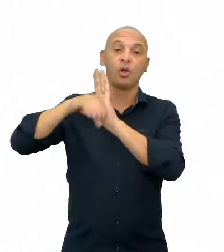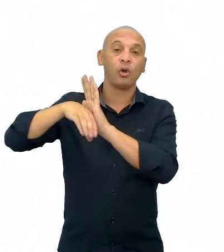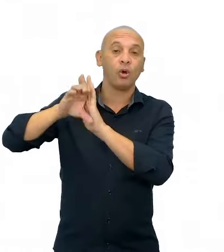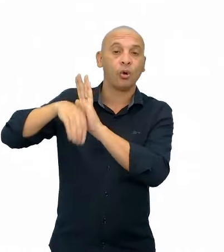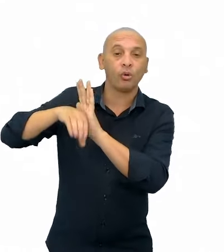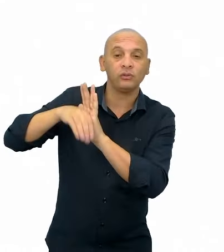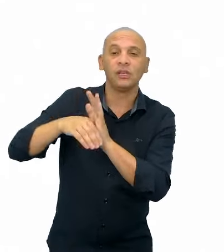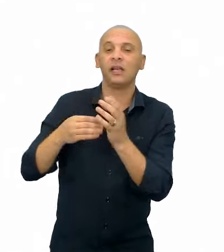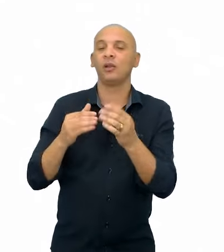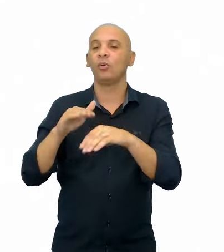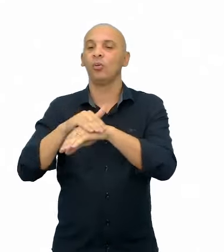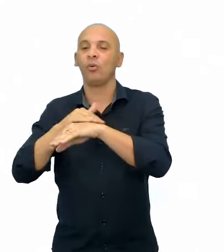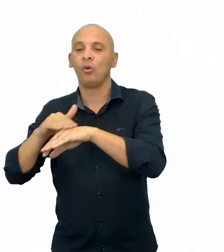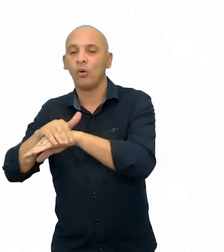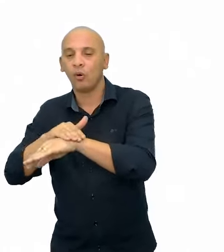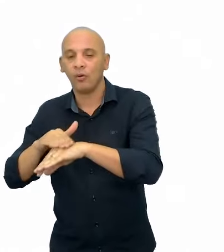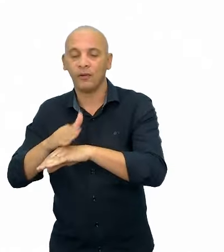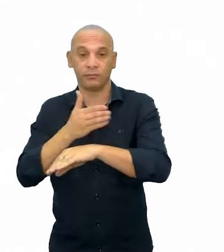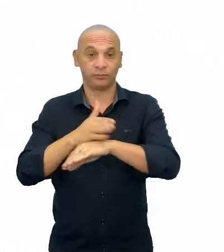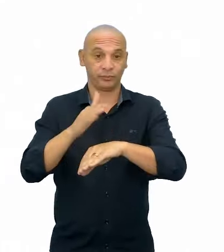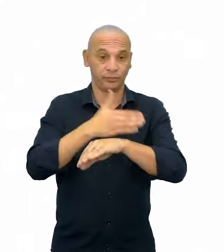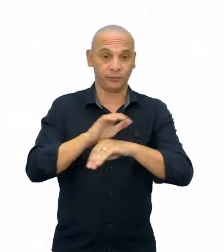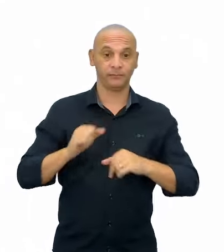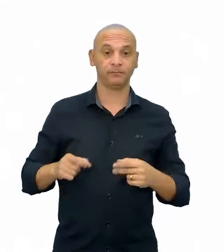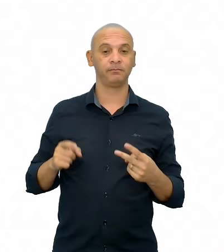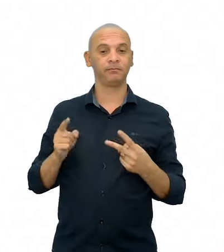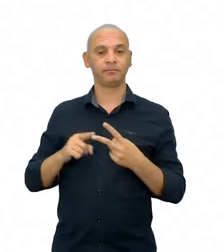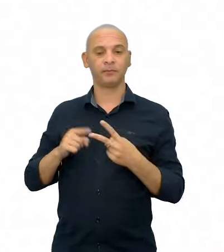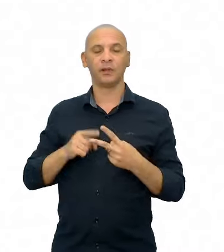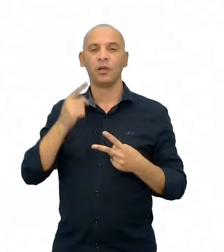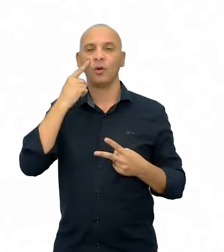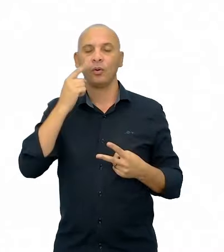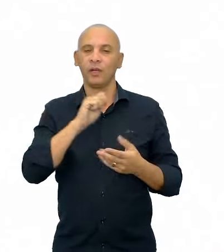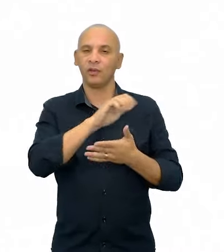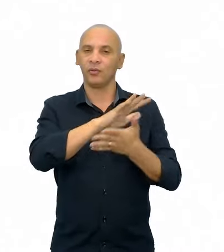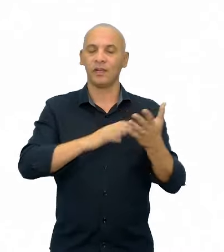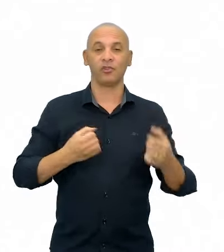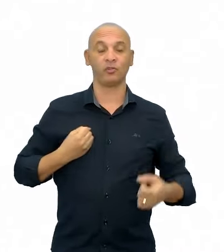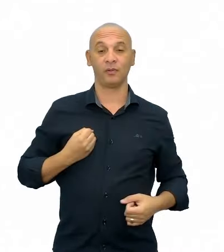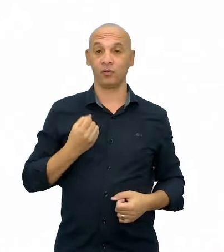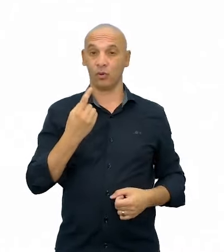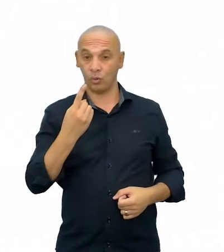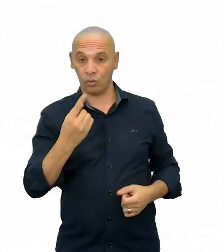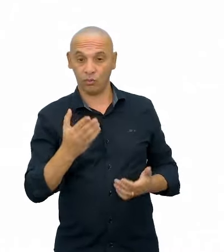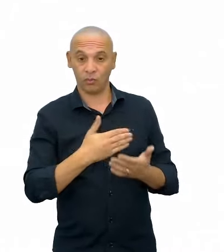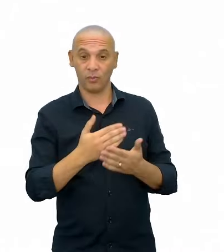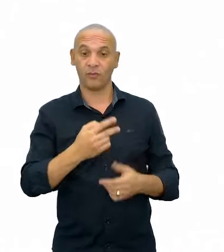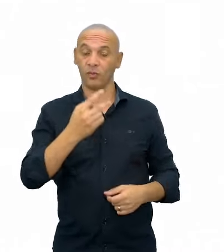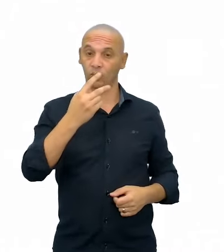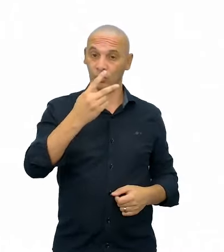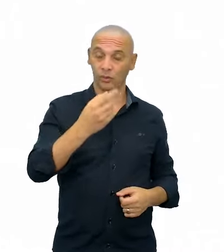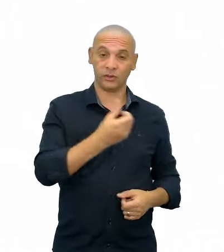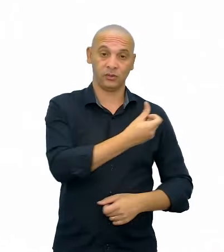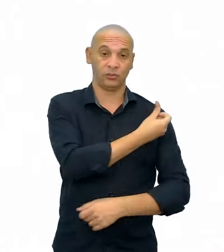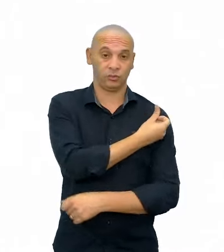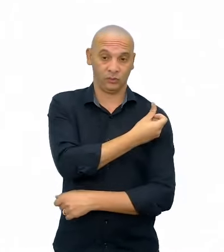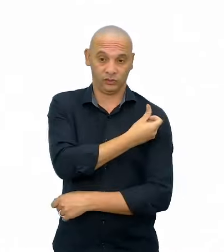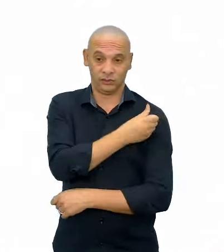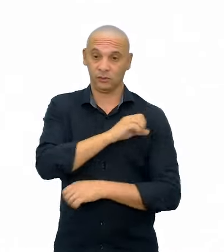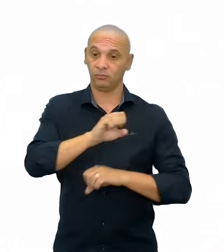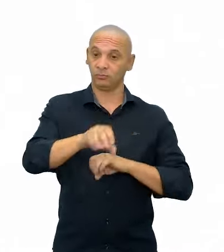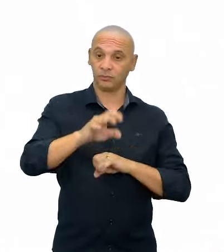ideias discutidos na formação de etapa, explorar a sequência de atividade 1 do volume 2 do sexto ano do